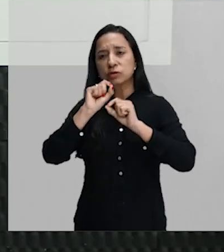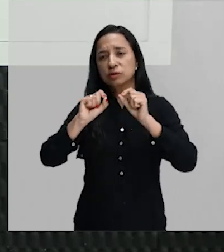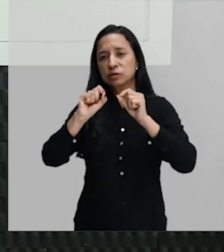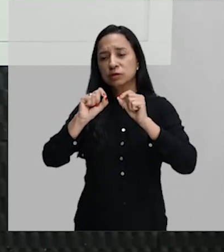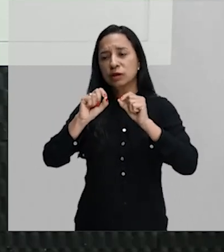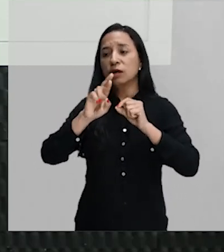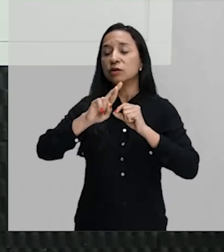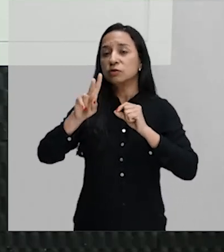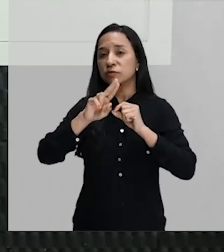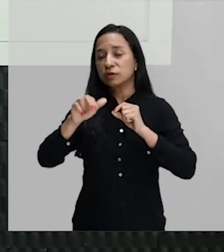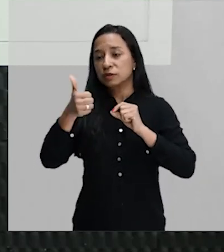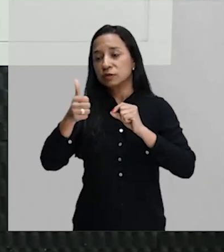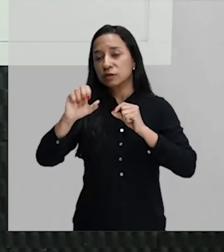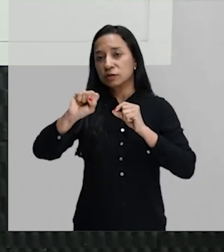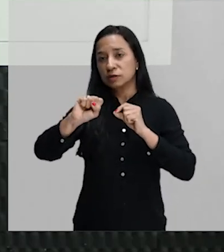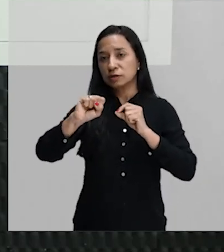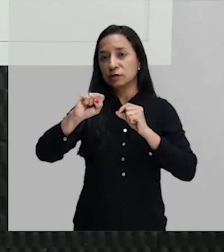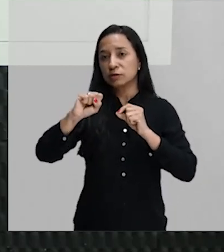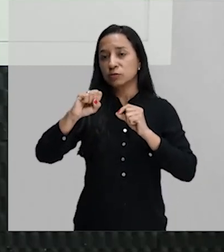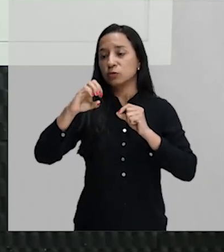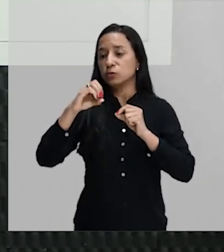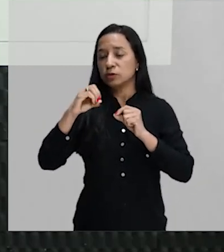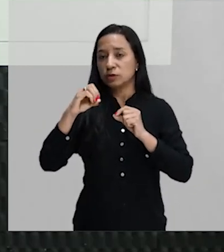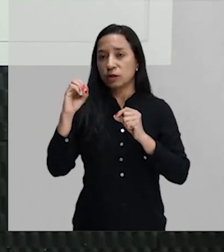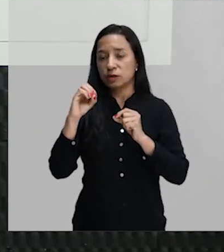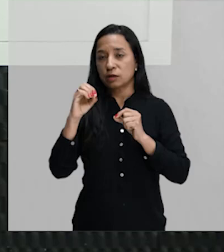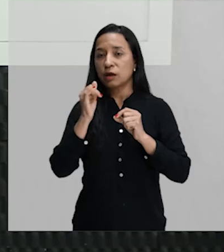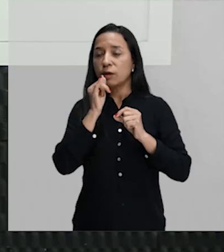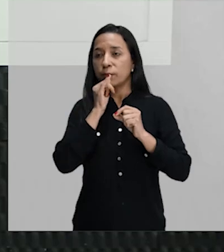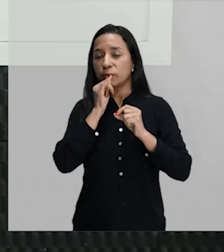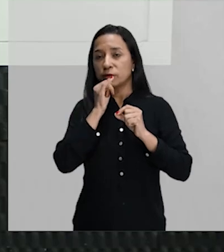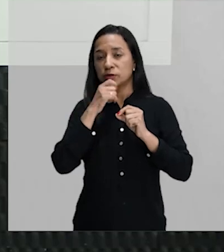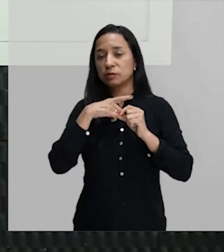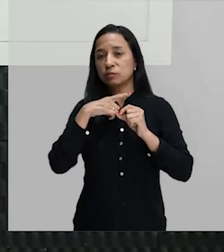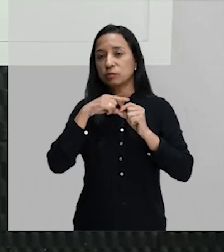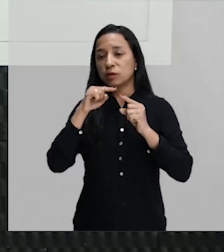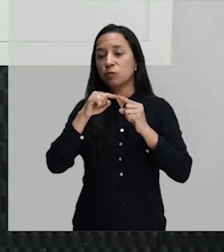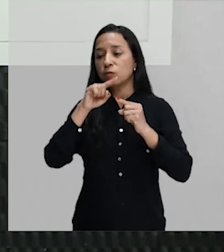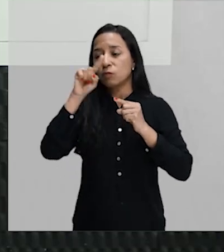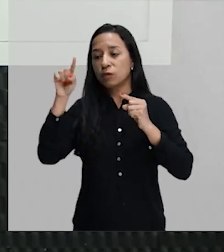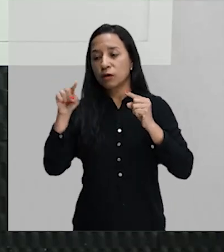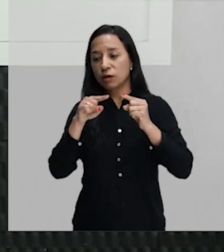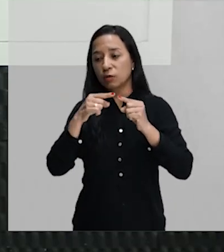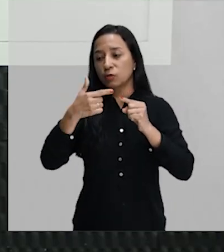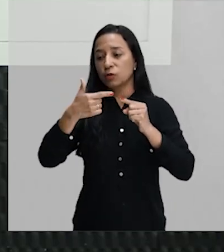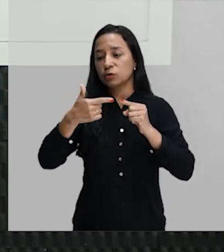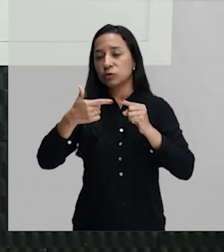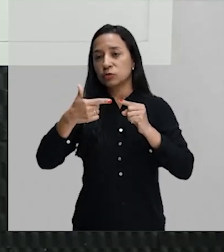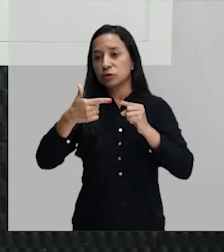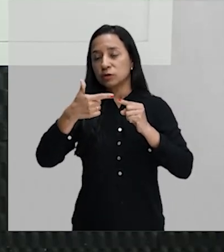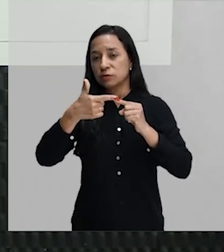180. Tá? Por exemplo, eu tenho o arco de 225 e o arco de 45. Se